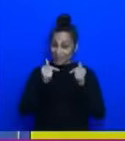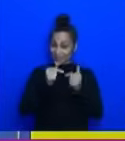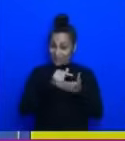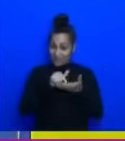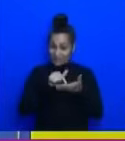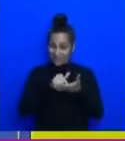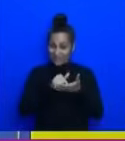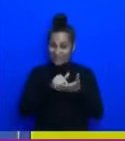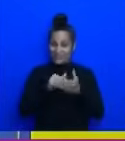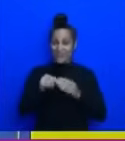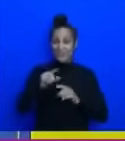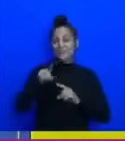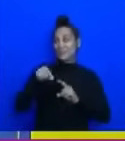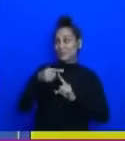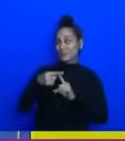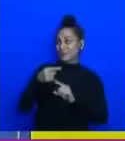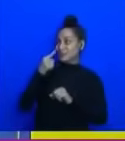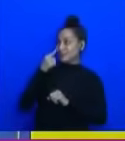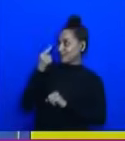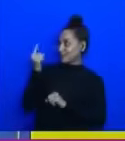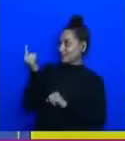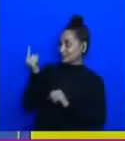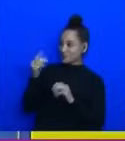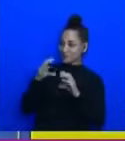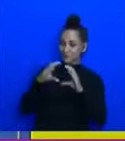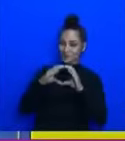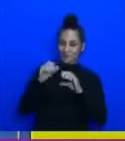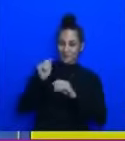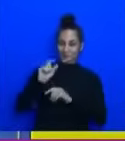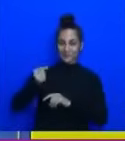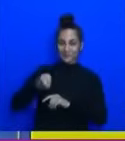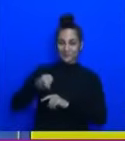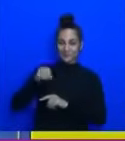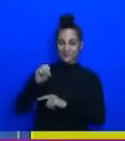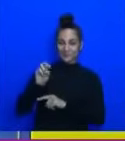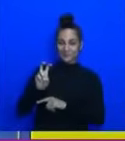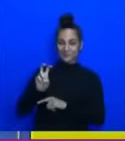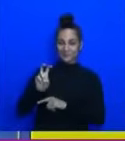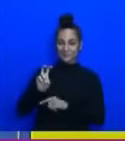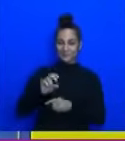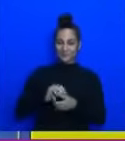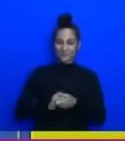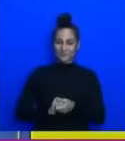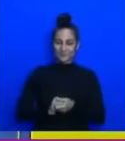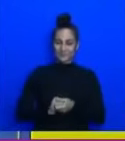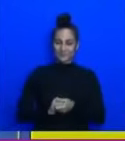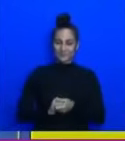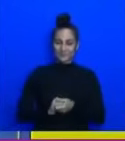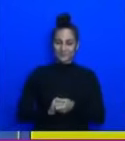sorte, tá marcando. Mais um número chegando. Bola azul 05. Azul 05.